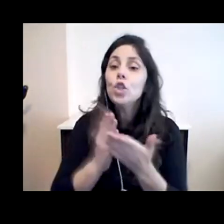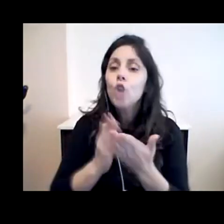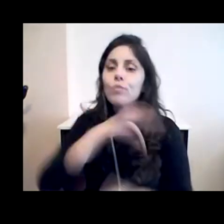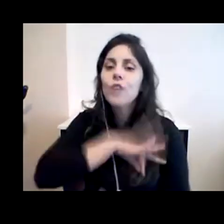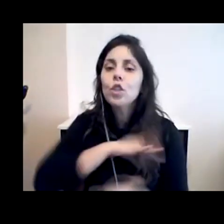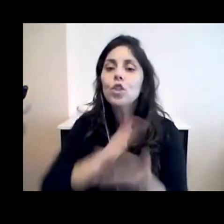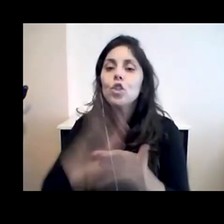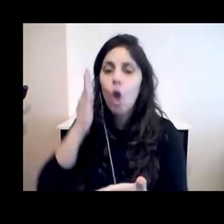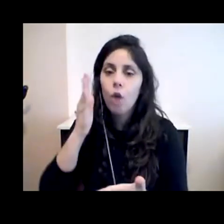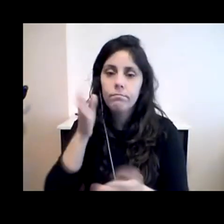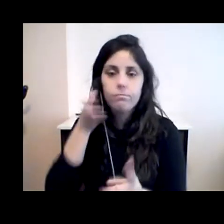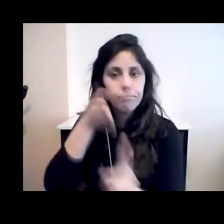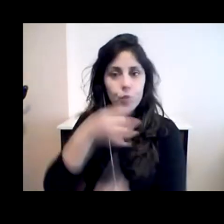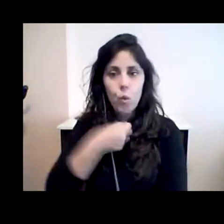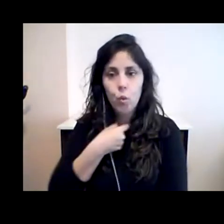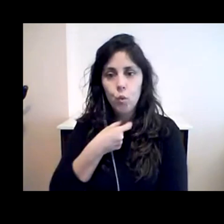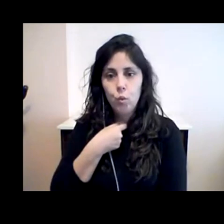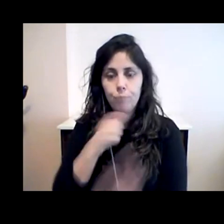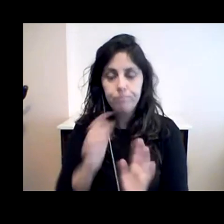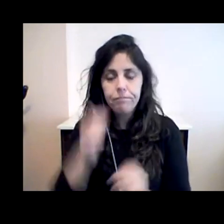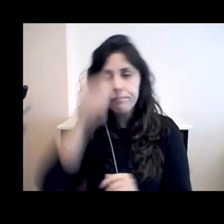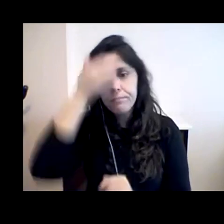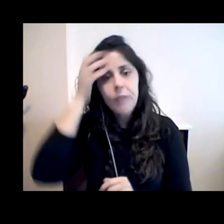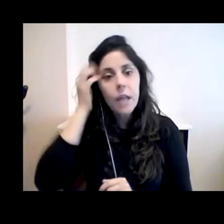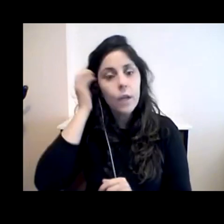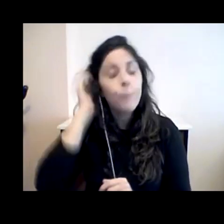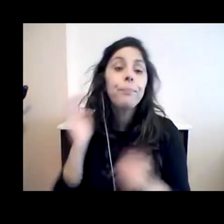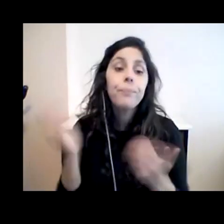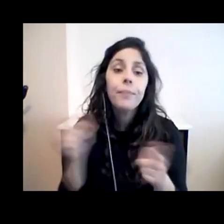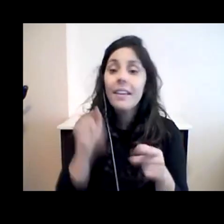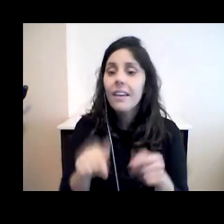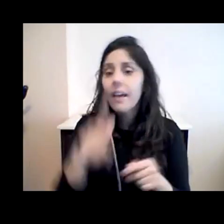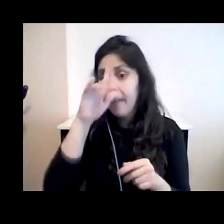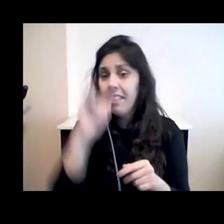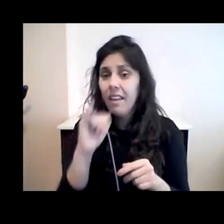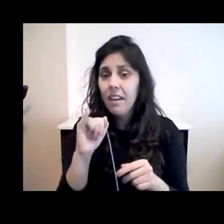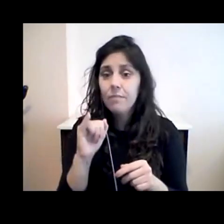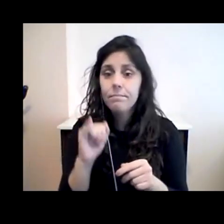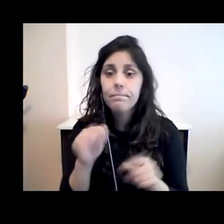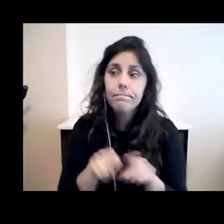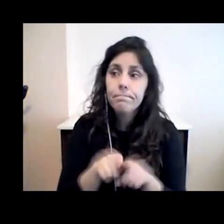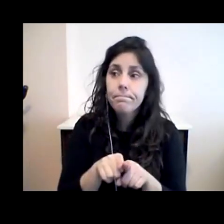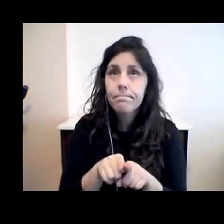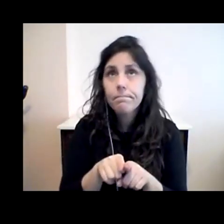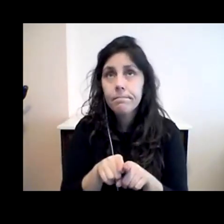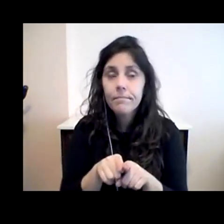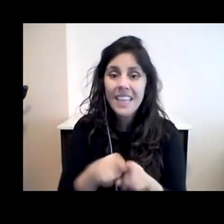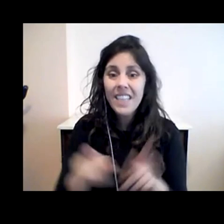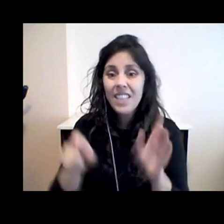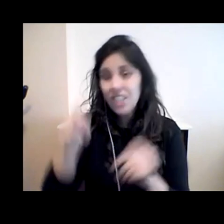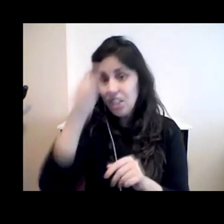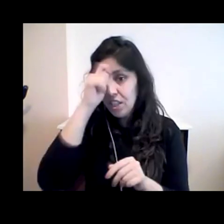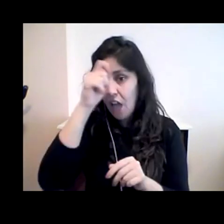que esta ideia de que só faz sentido concluir um curso com um estágio não